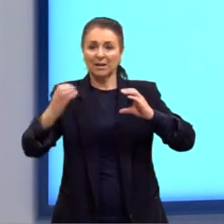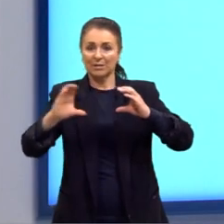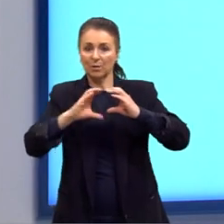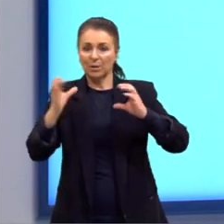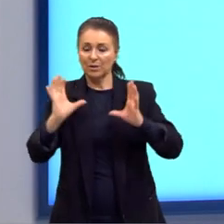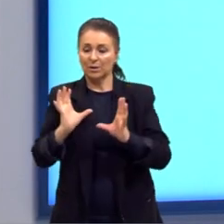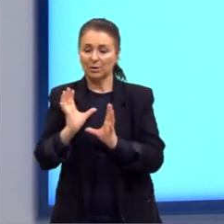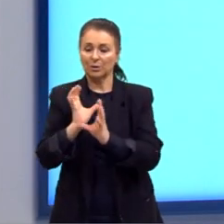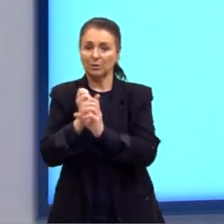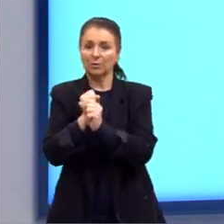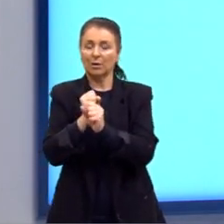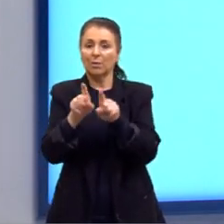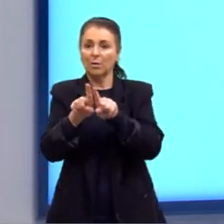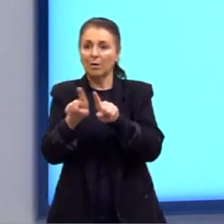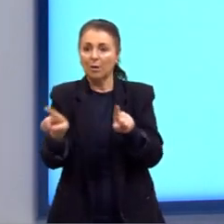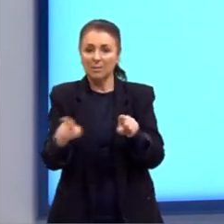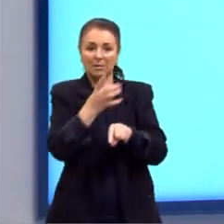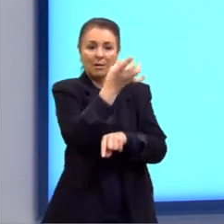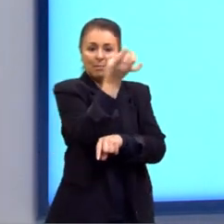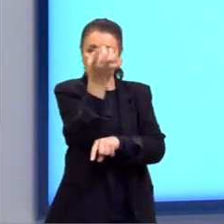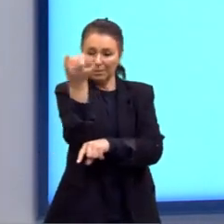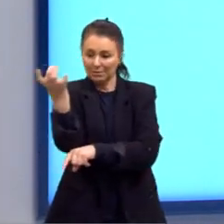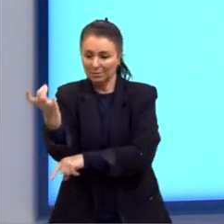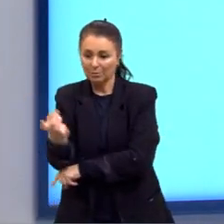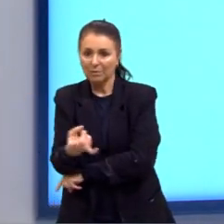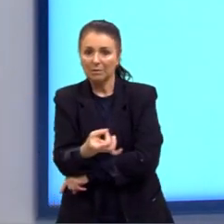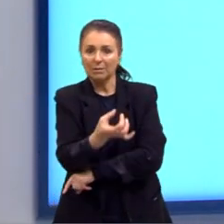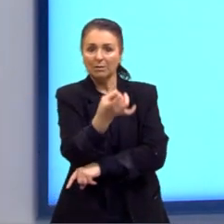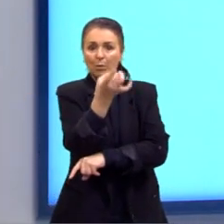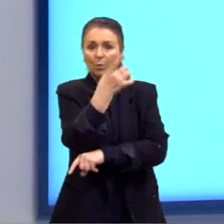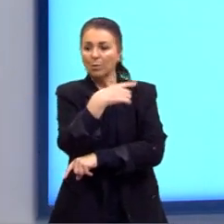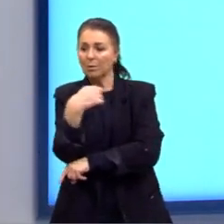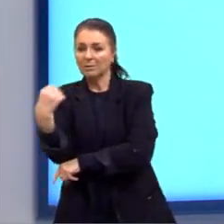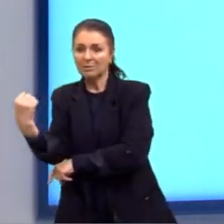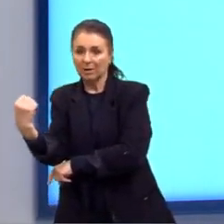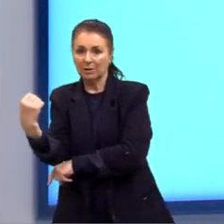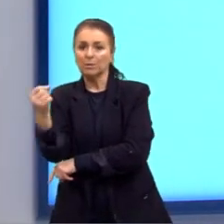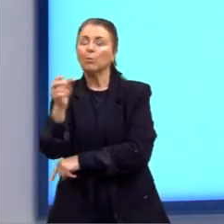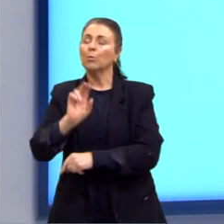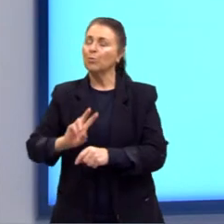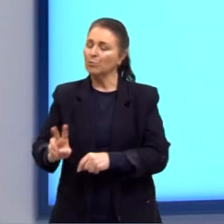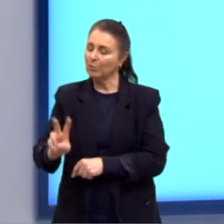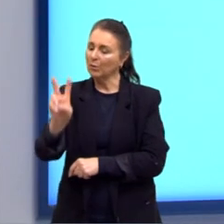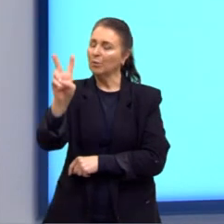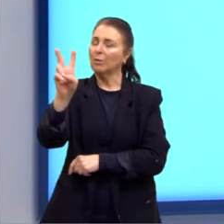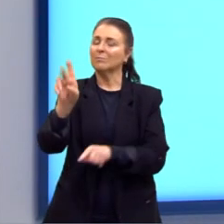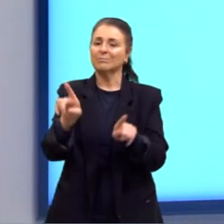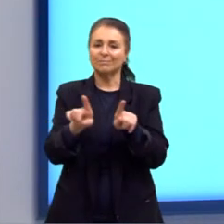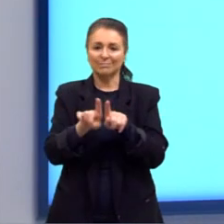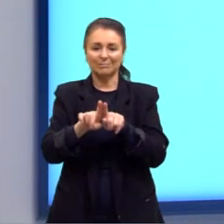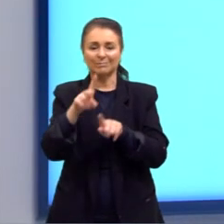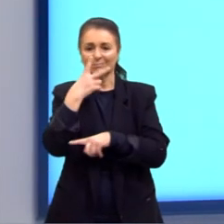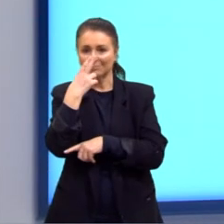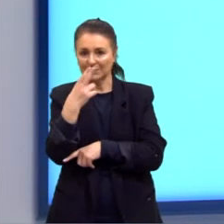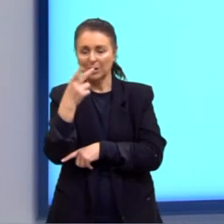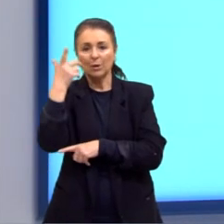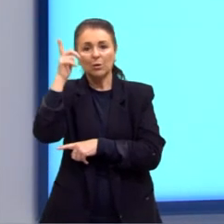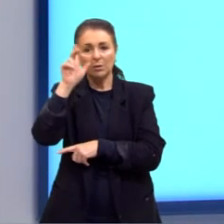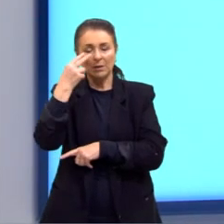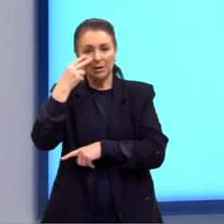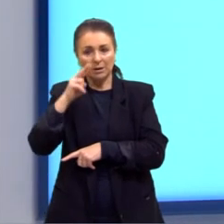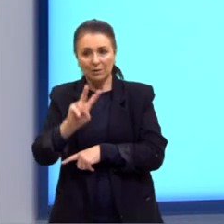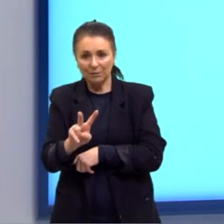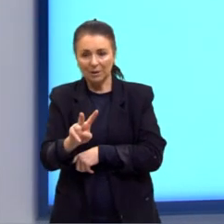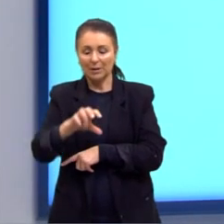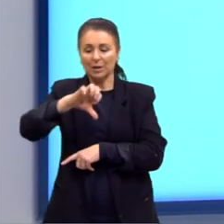é total mas ela passa por cada um deles e sai nessa no mesmo valor Oi e aí né a gente consegue ver